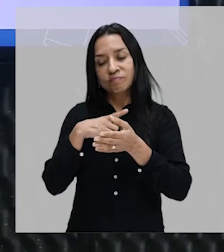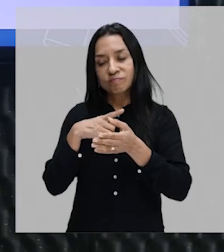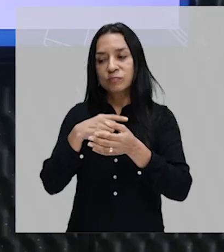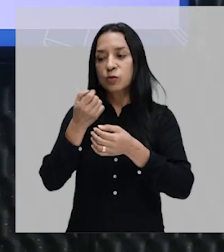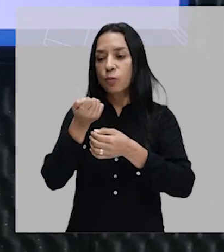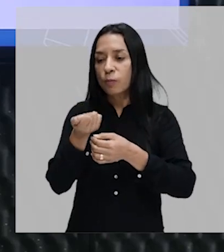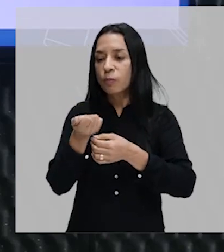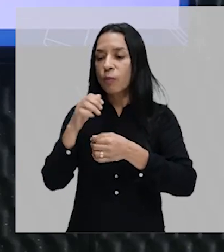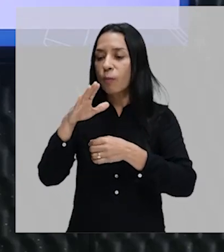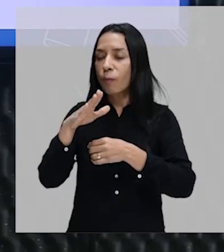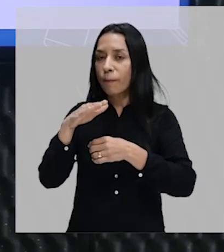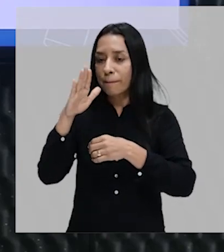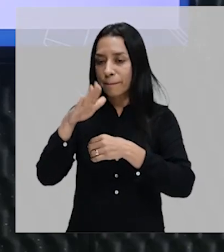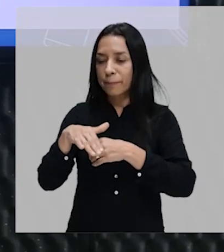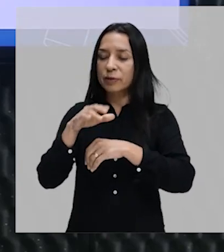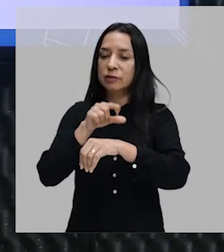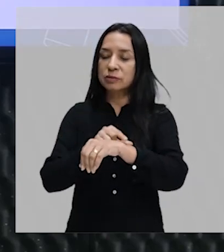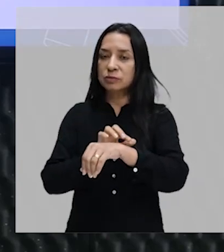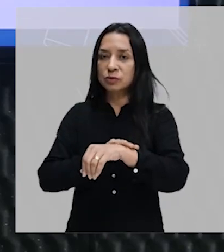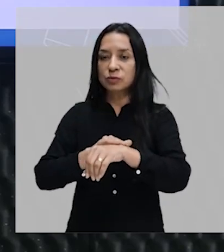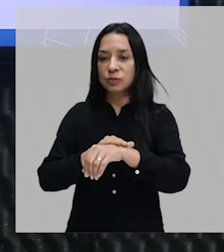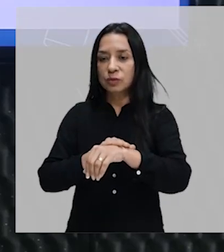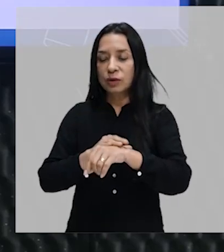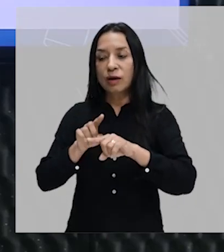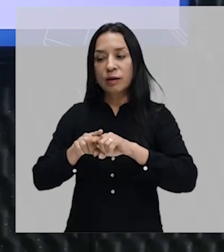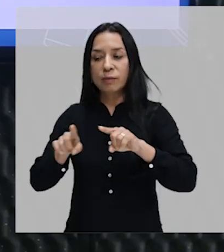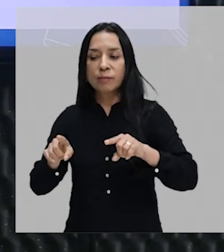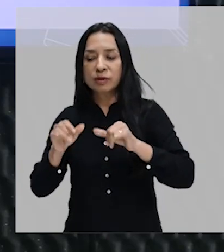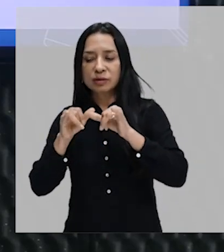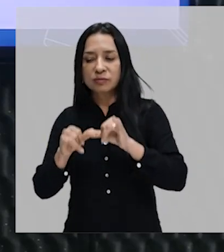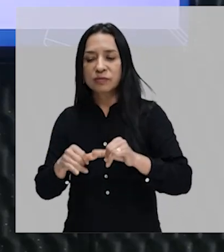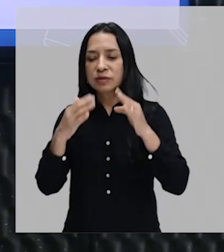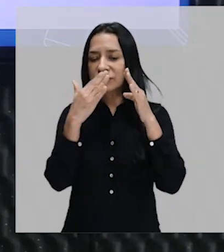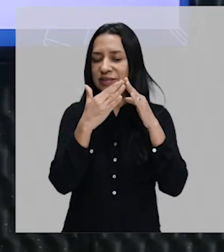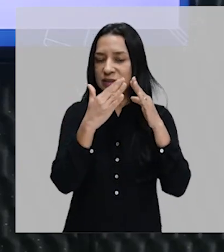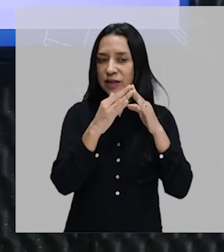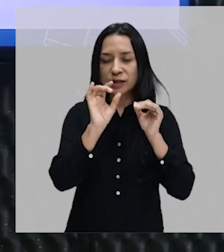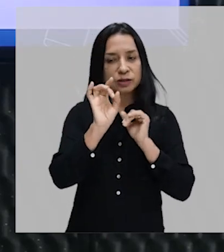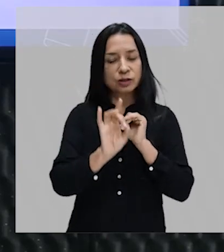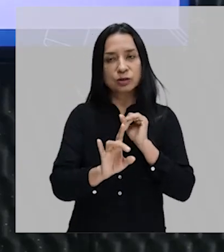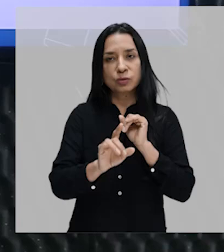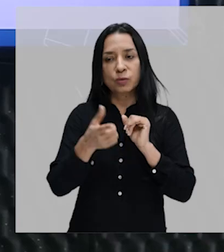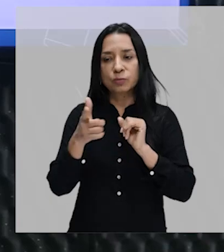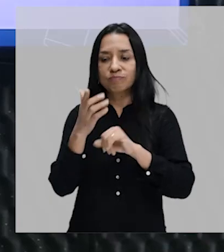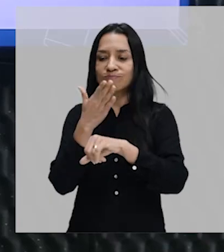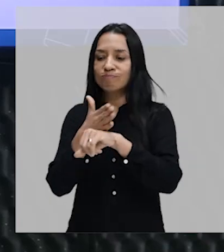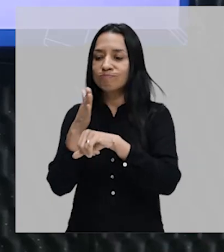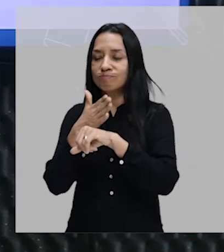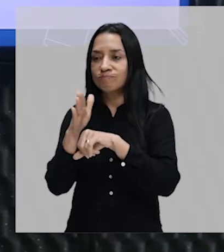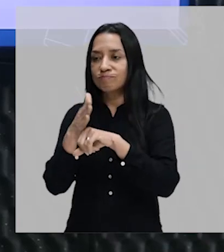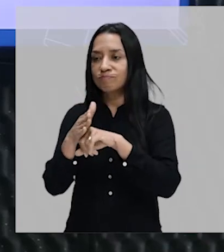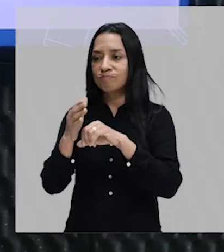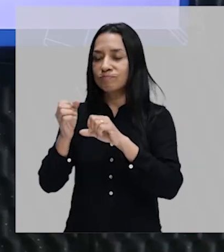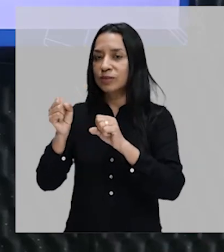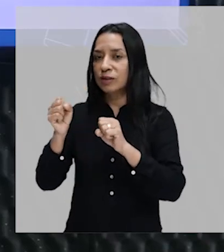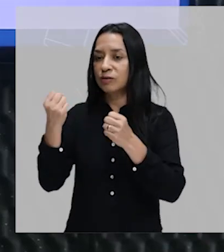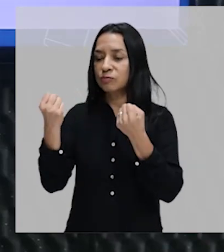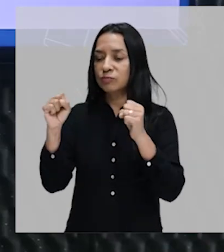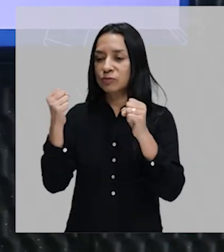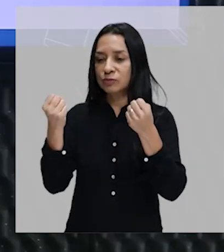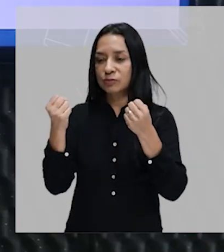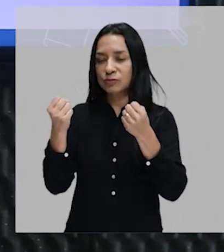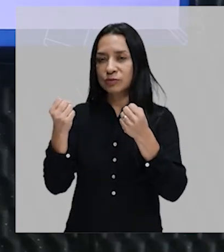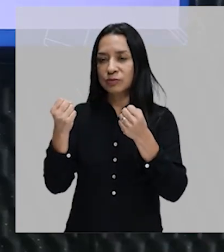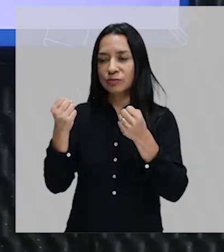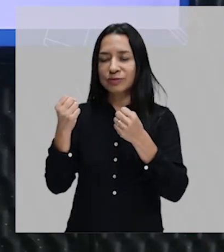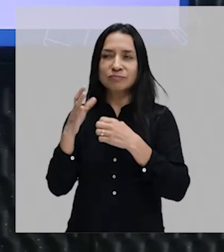mais escura. Mas se eu fico só dentro de casa, enclausurado, não pratico atividade física, eu vou ser meio que amarelado,